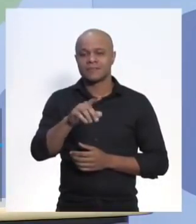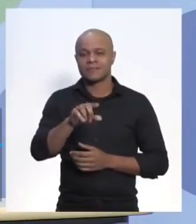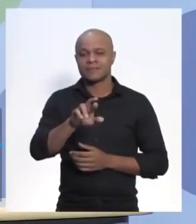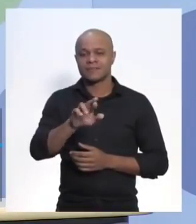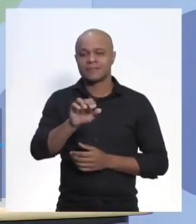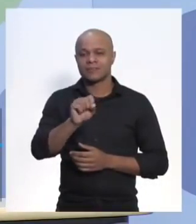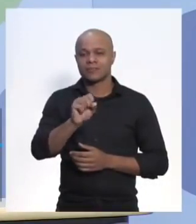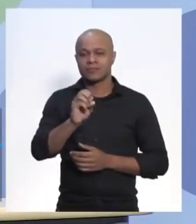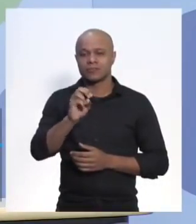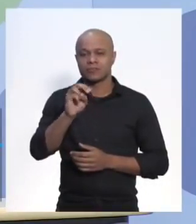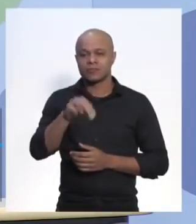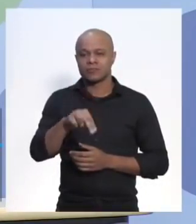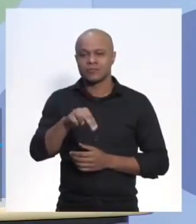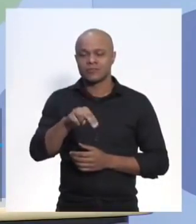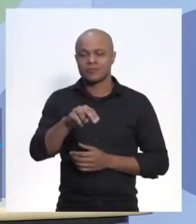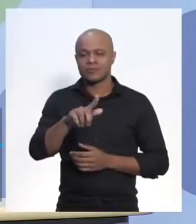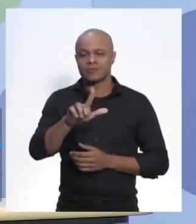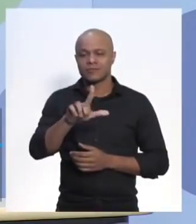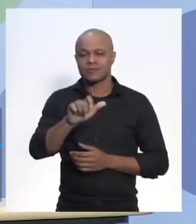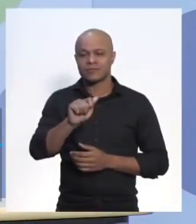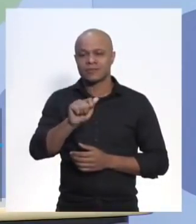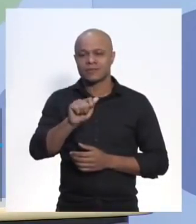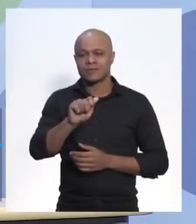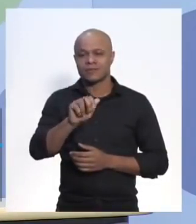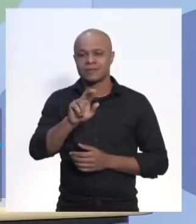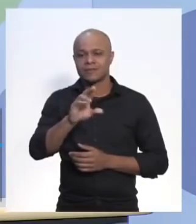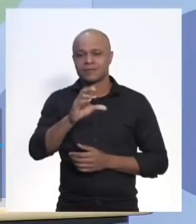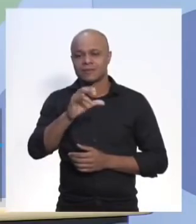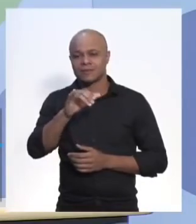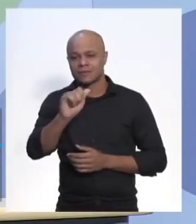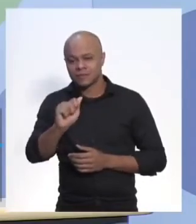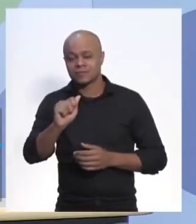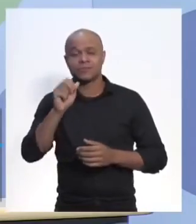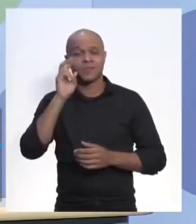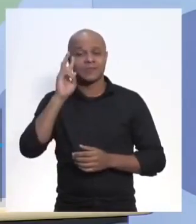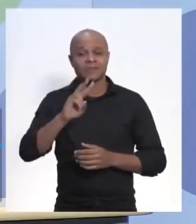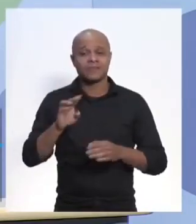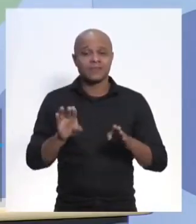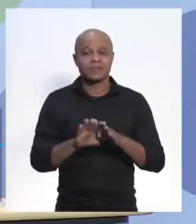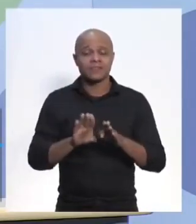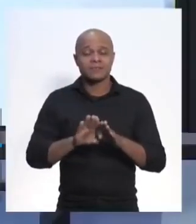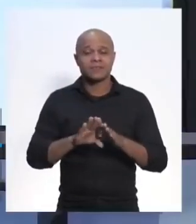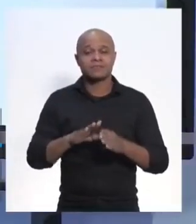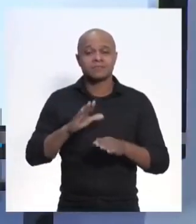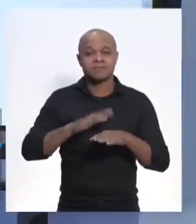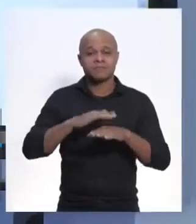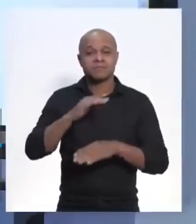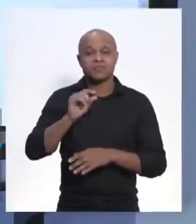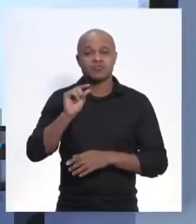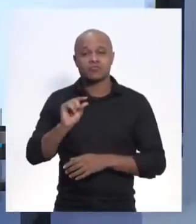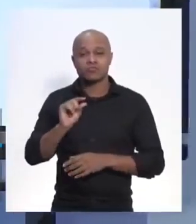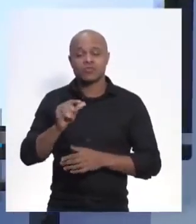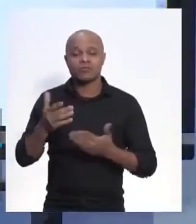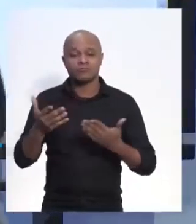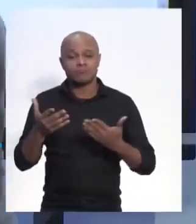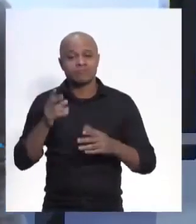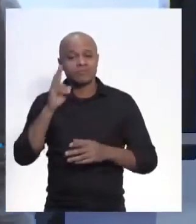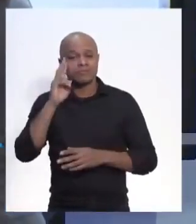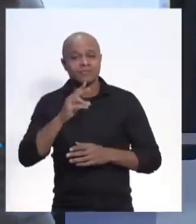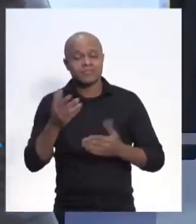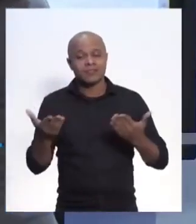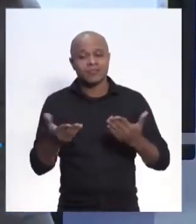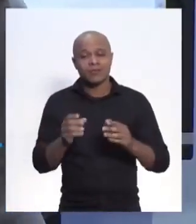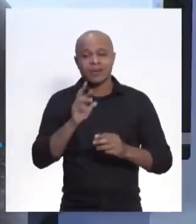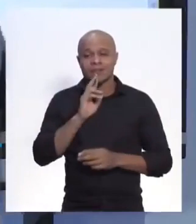Lilian e Gláucia. Professora Roberta, vamos então ver mais um pouquinho? Vamos sim. Então me acompanhe aqui, por favor.